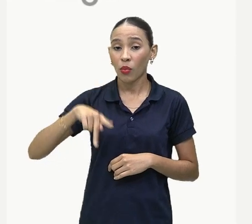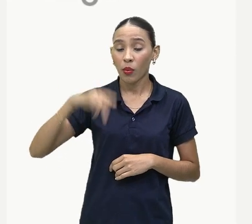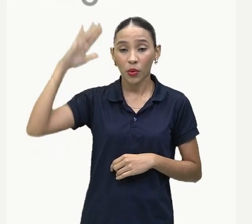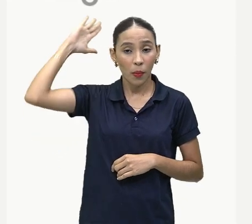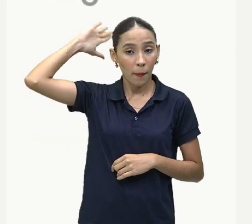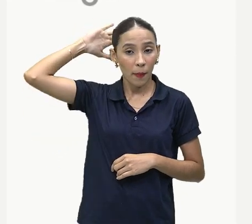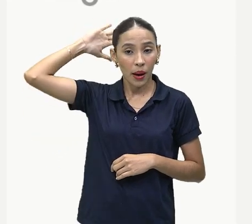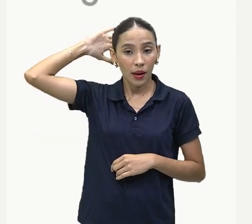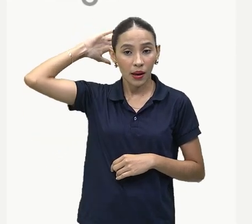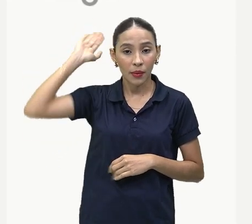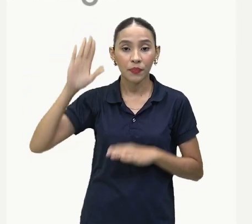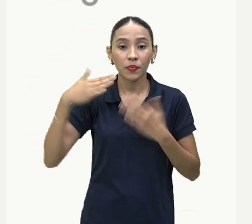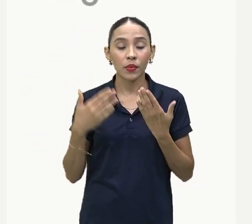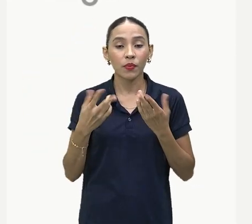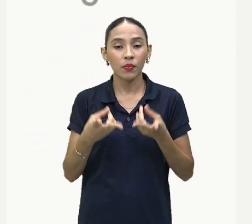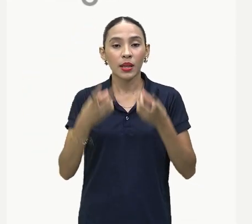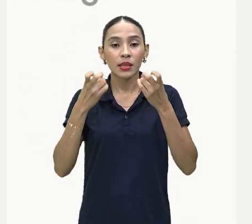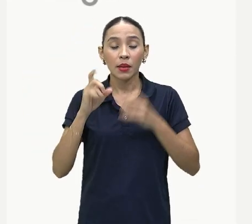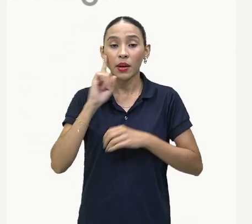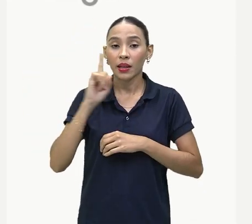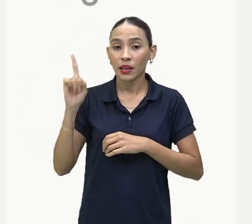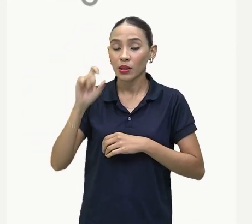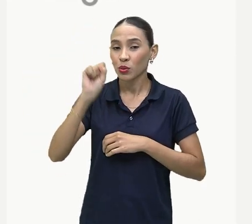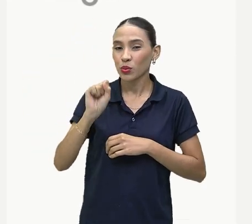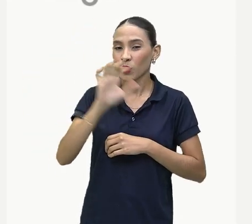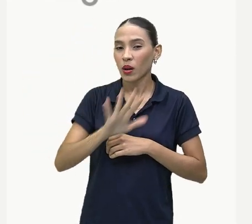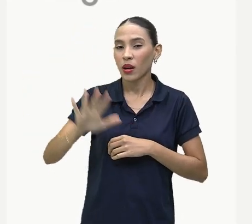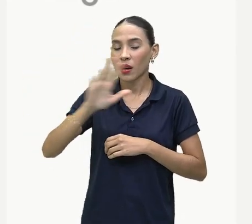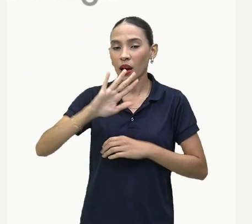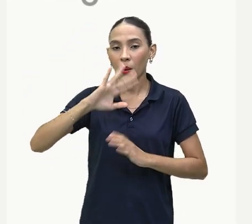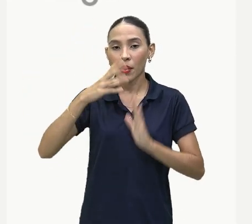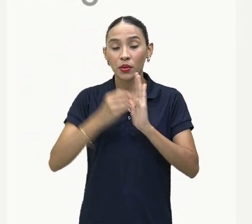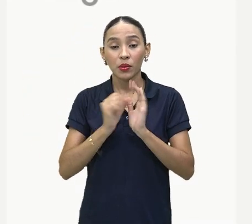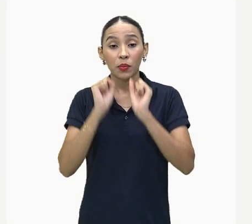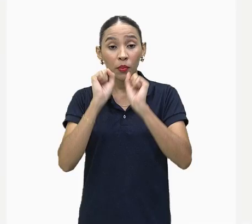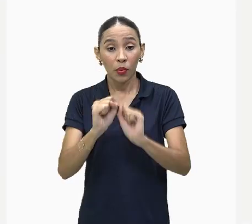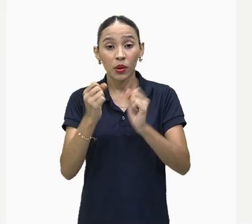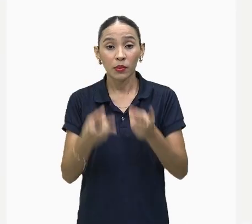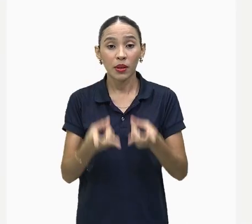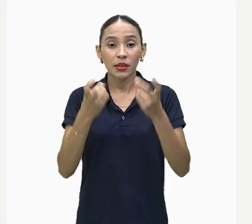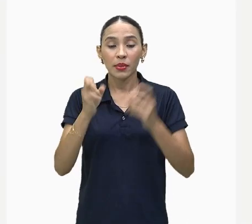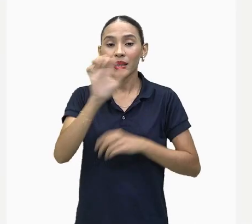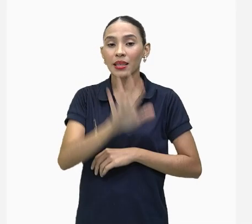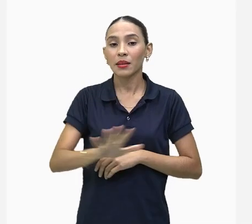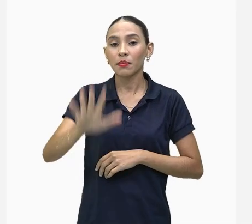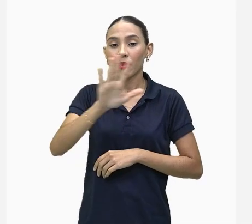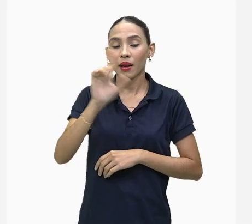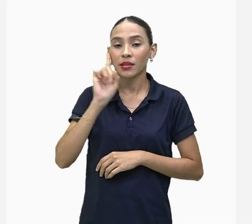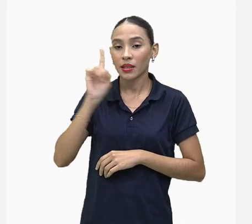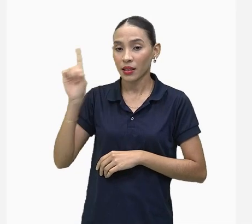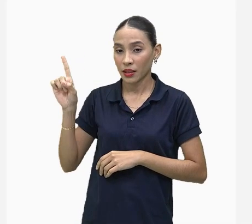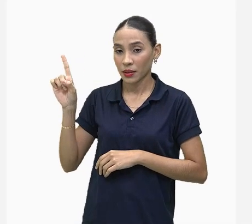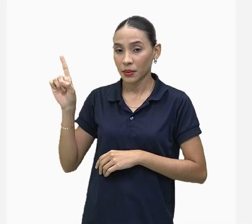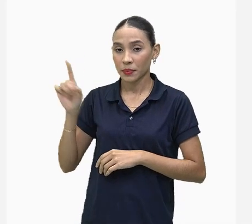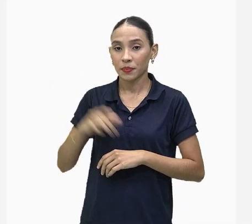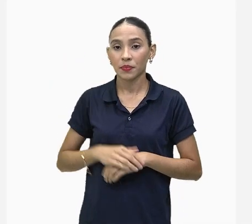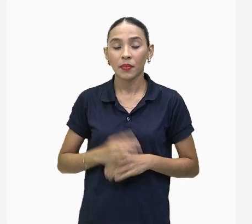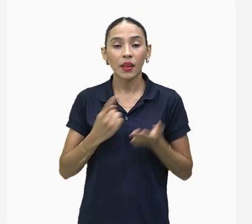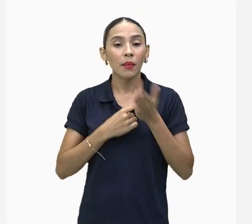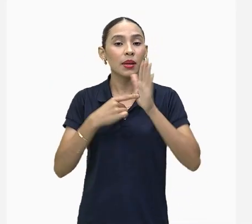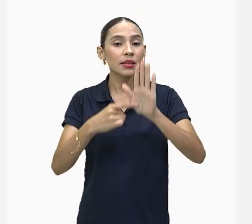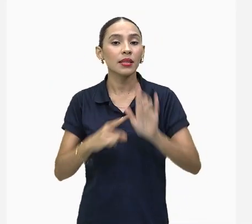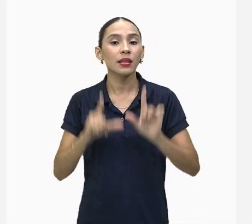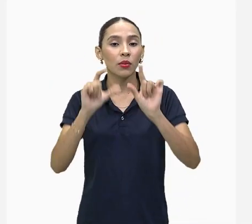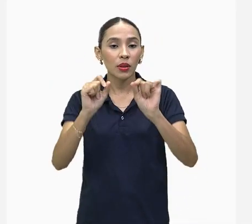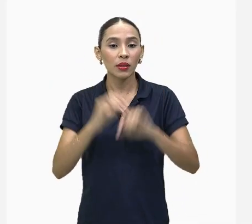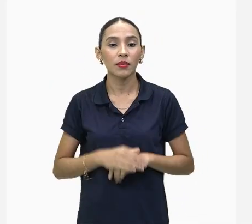nos planaltos residuais sul-amazônicos, e vocês podem observar na imagem a seguir, a presença